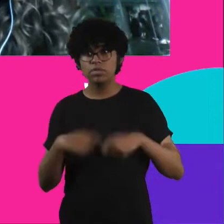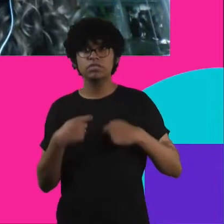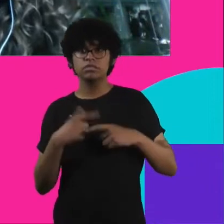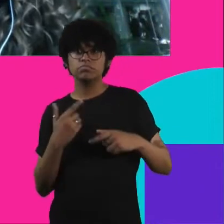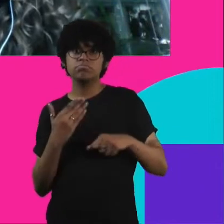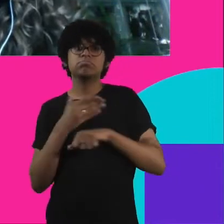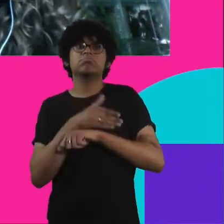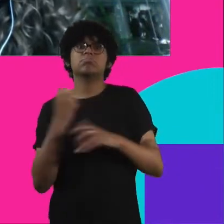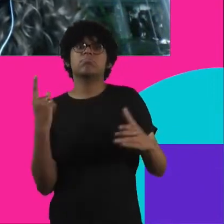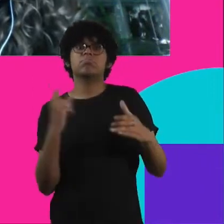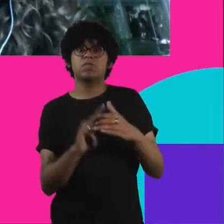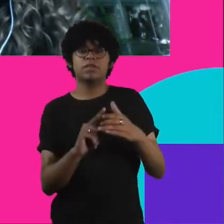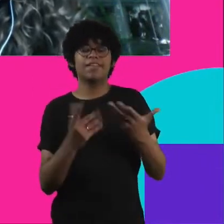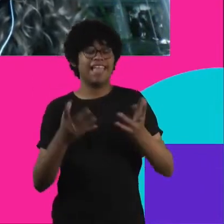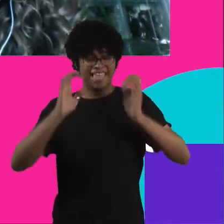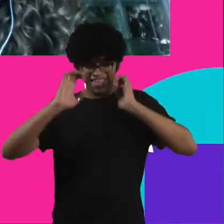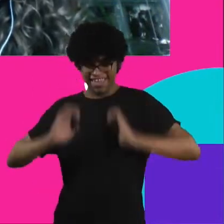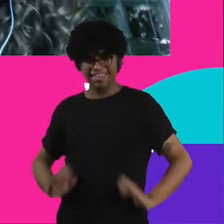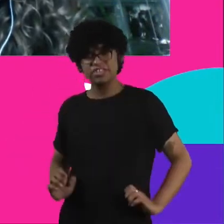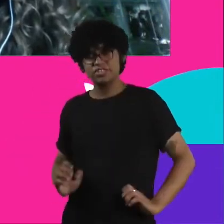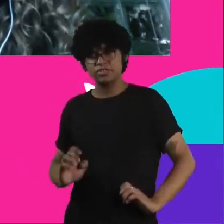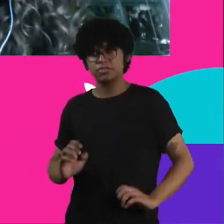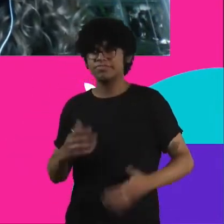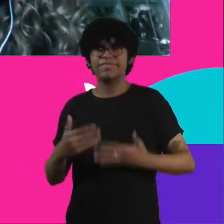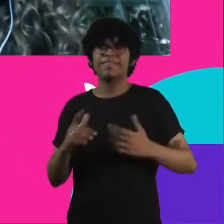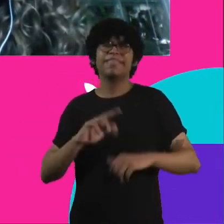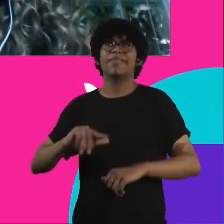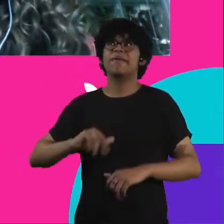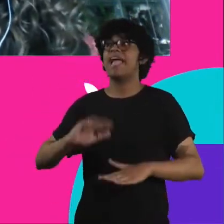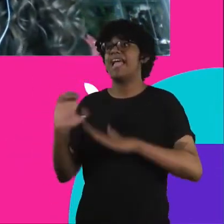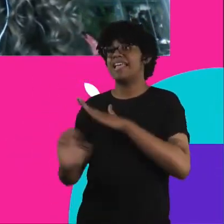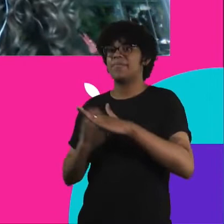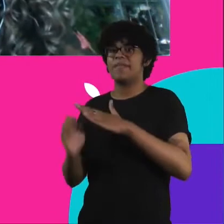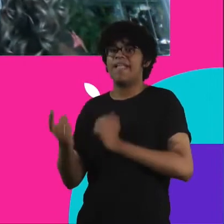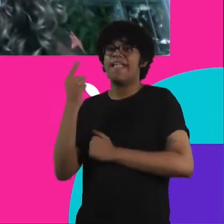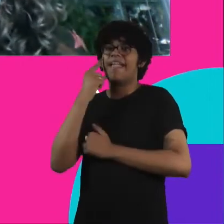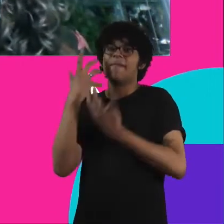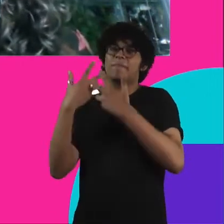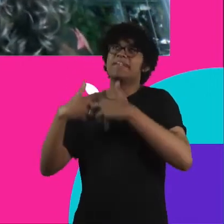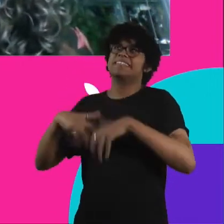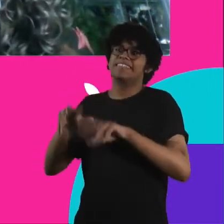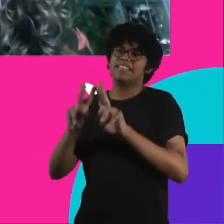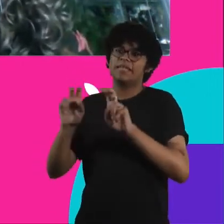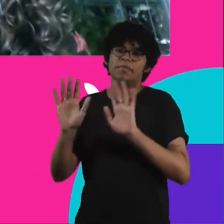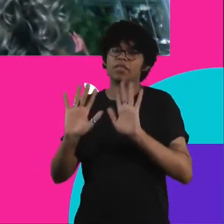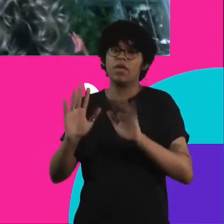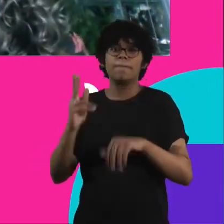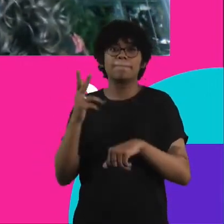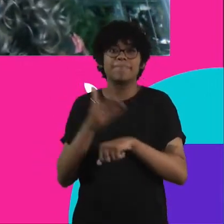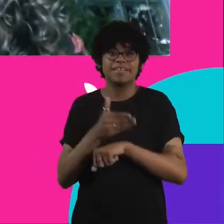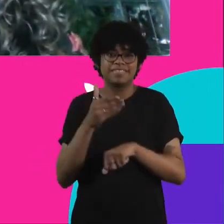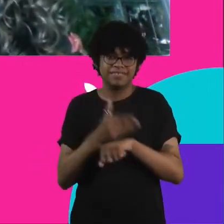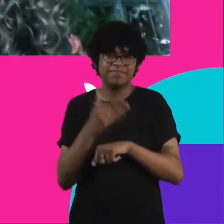de ética aqui, não adianta só a organização ter esta reflexão ética. A gente tem que participar dessa discussão,